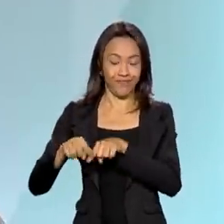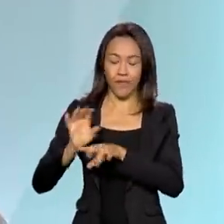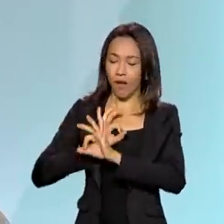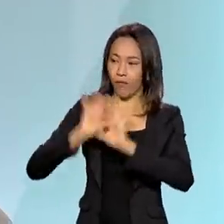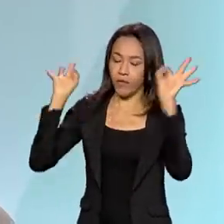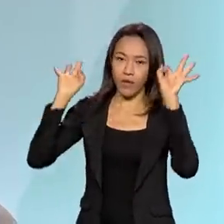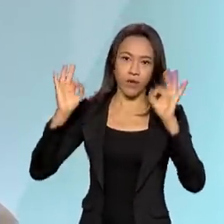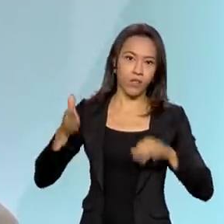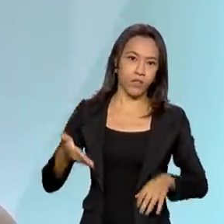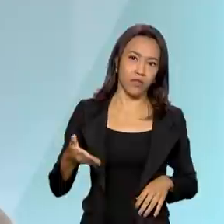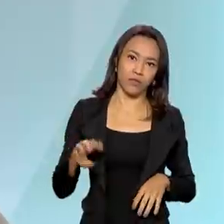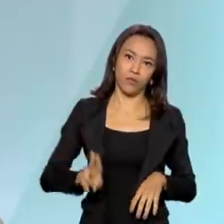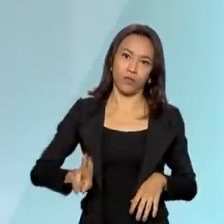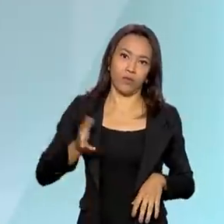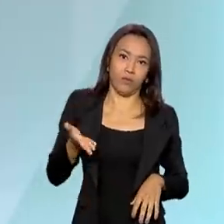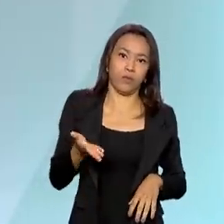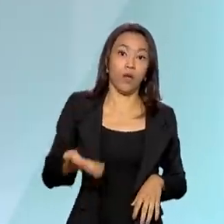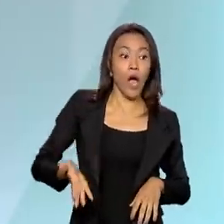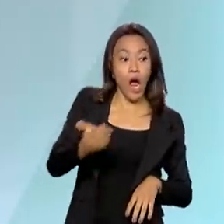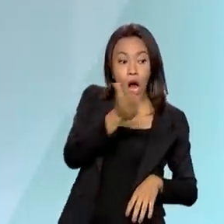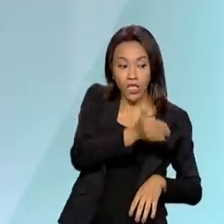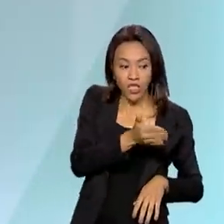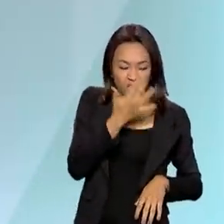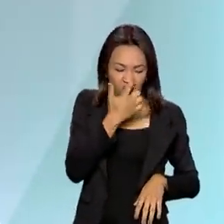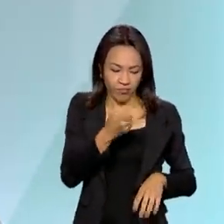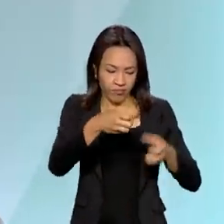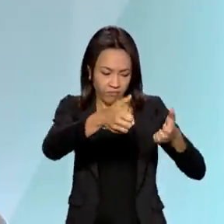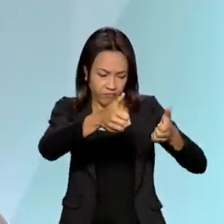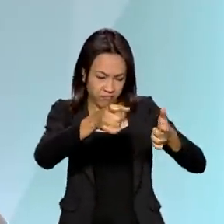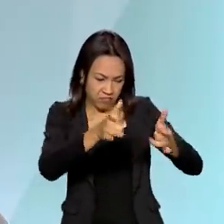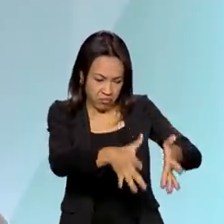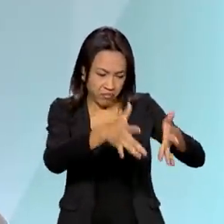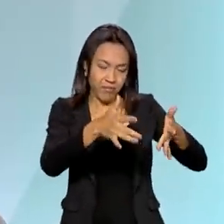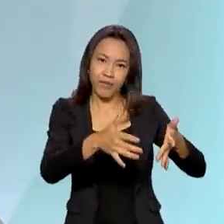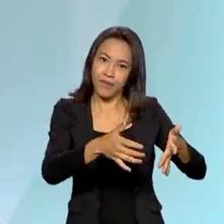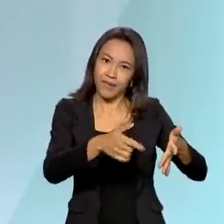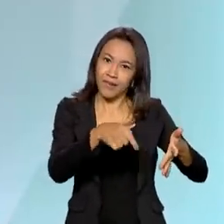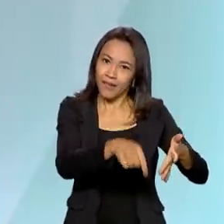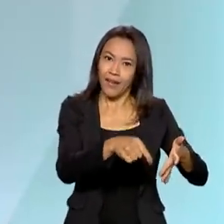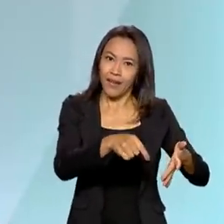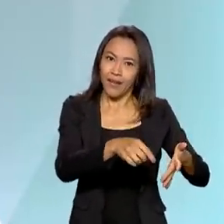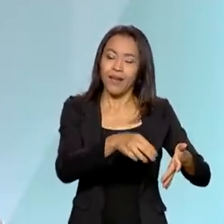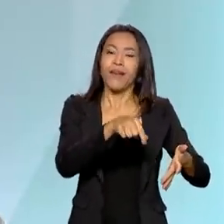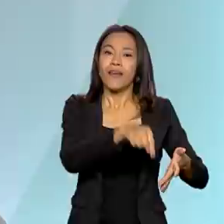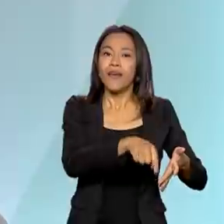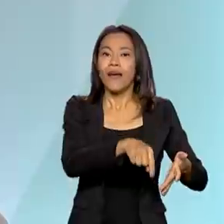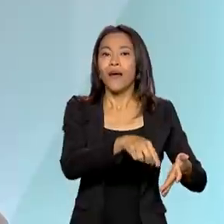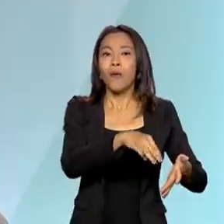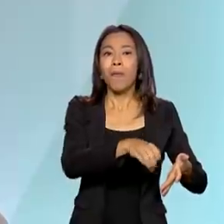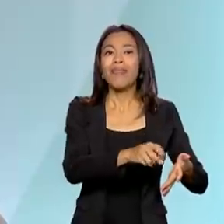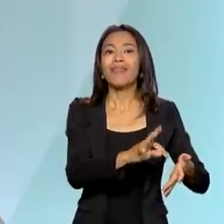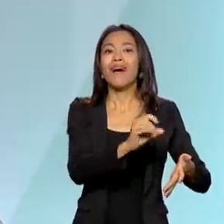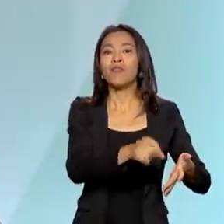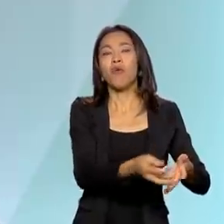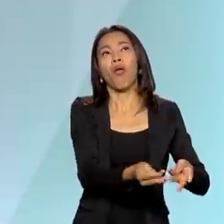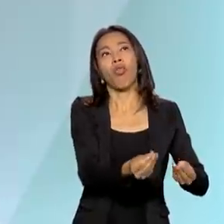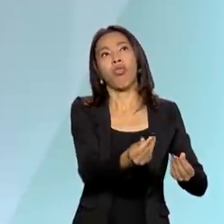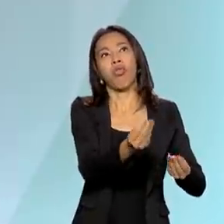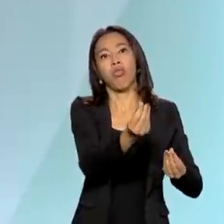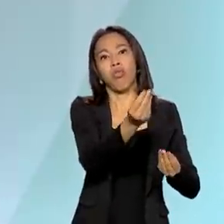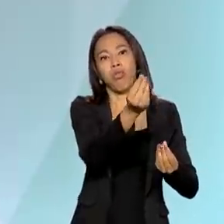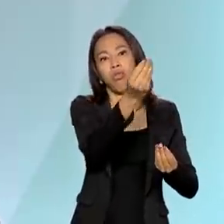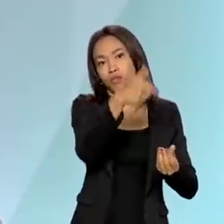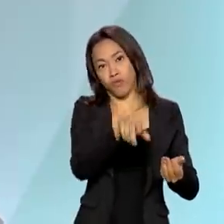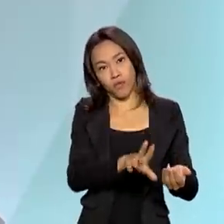fantástica. Você tinha o resíduo de um lado, que geraria o metano se não fosse trabalhado e não